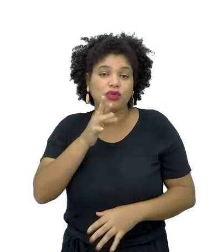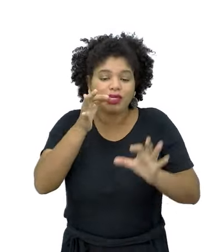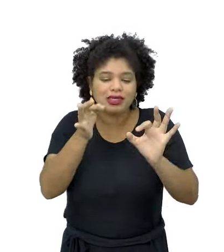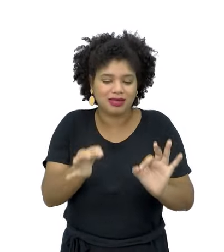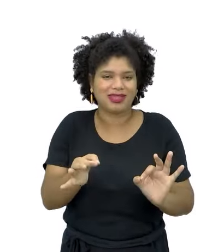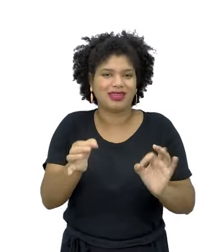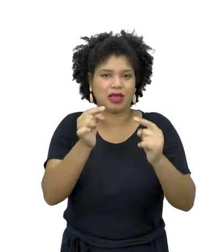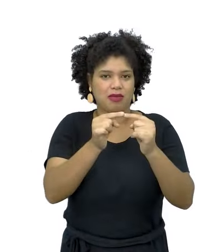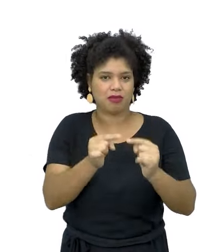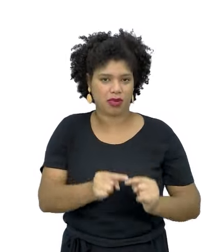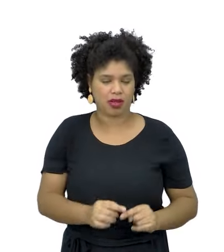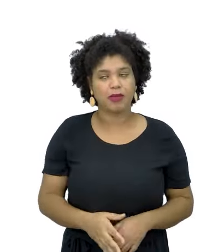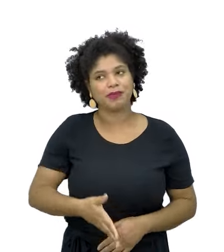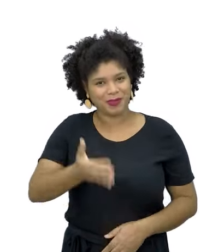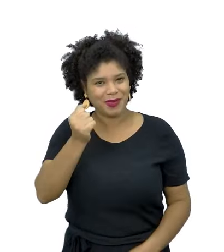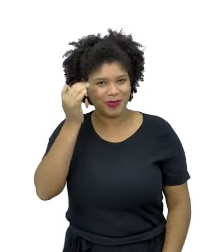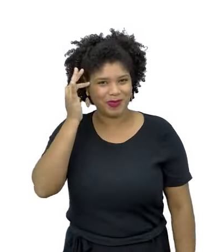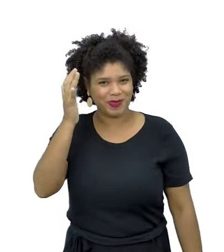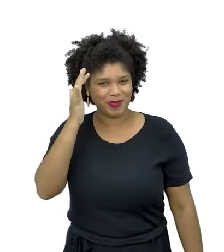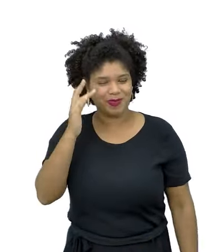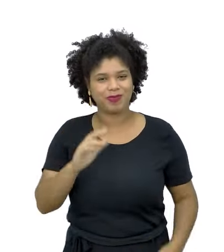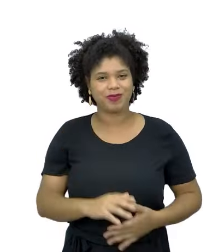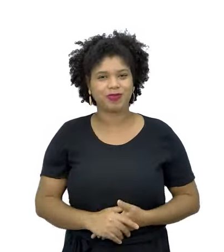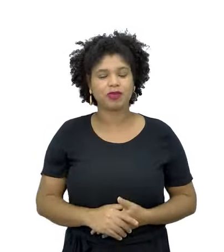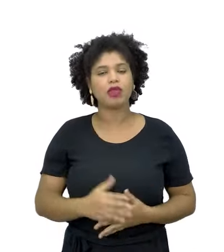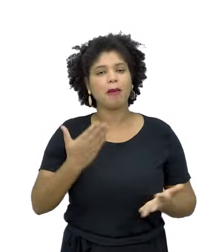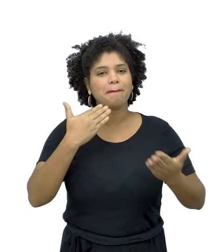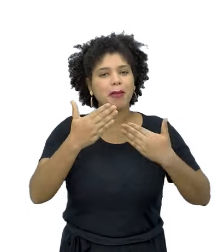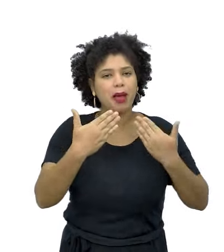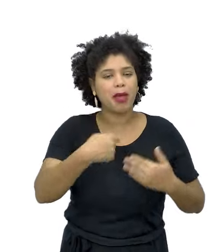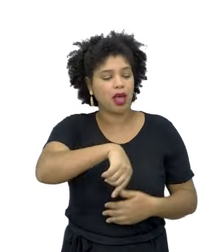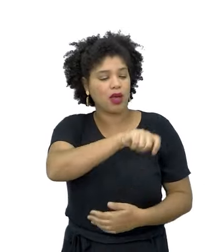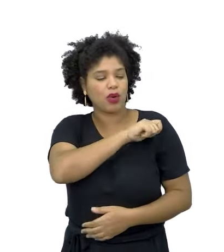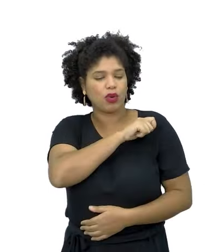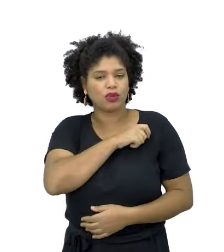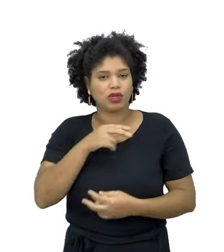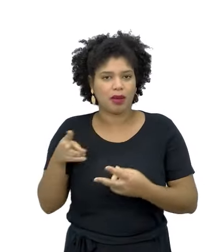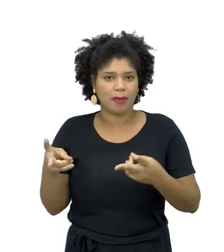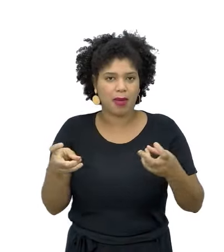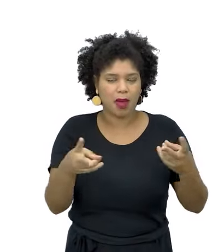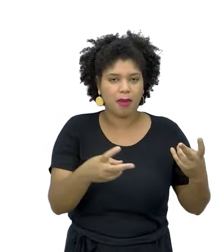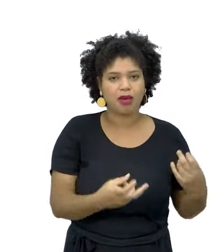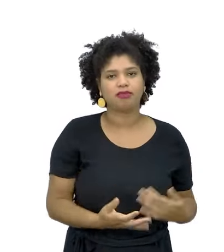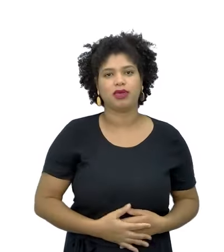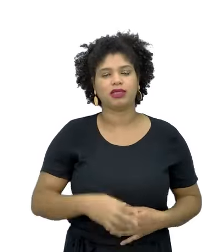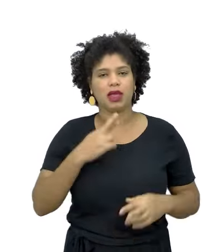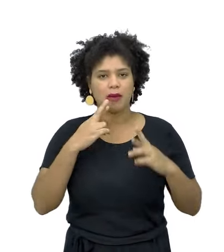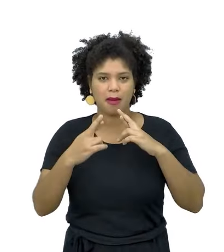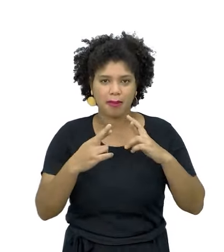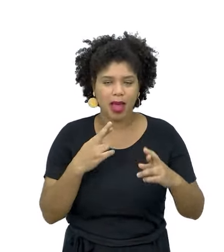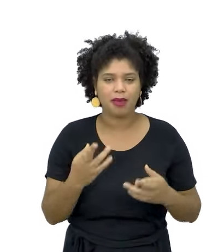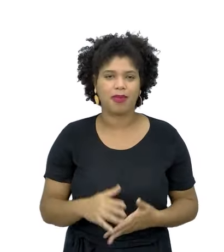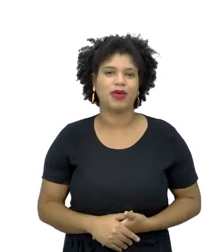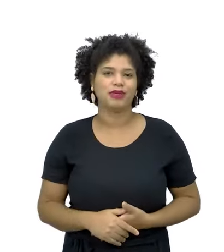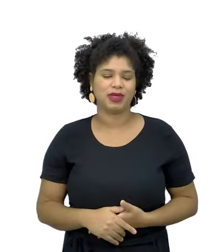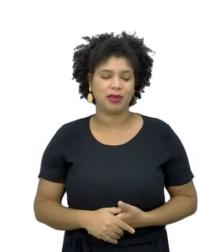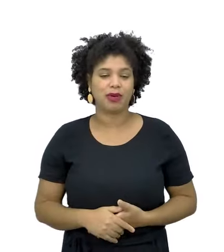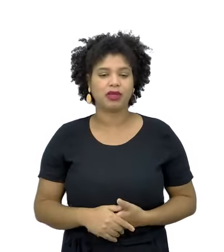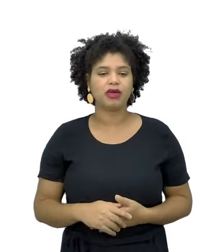correto, né? Então, vamos lá, falar com os alunos, observar todas as respostas e chegarem